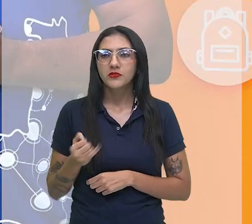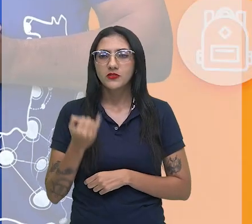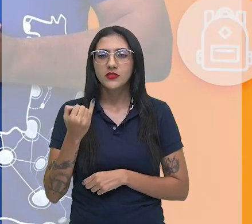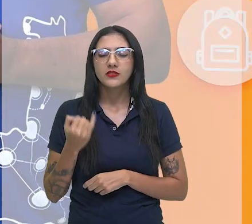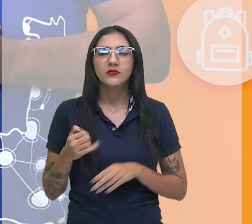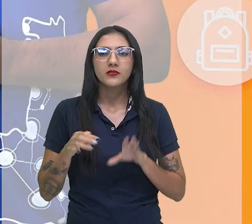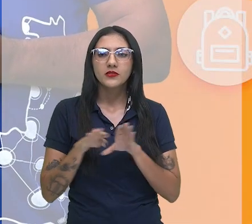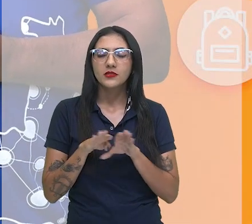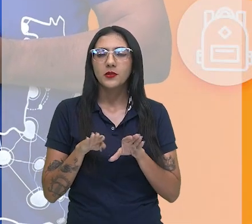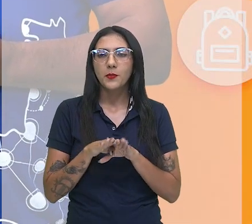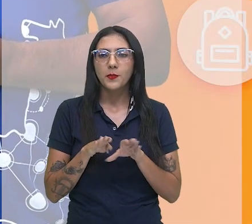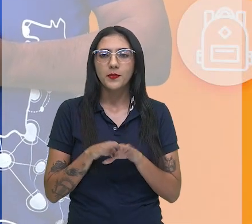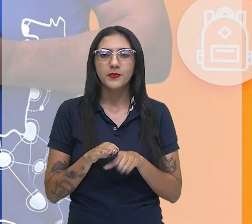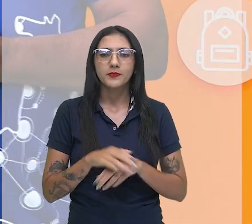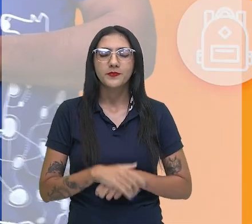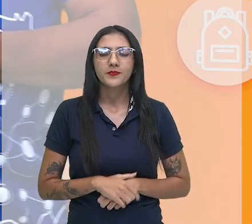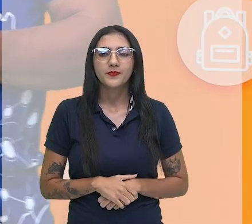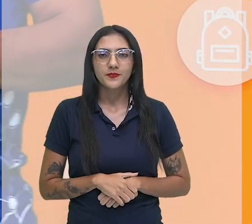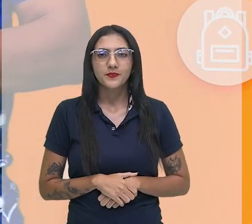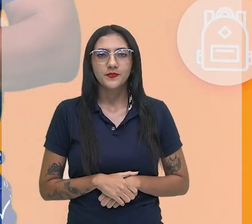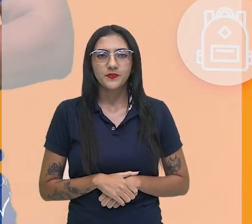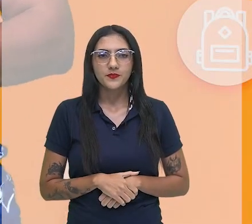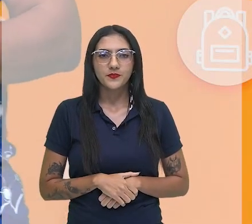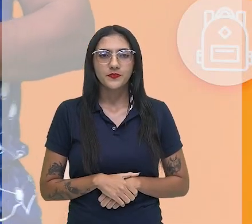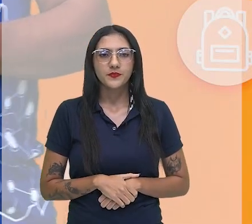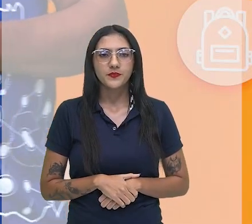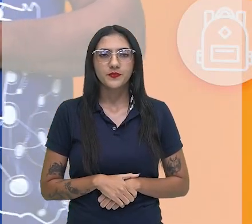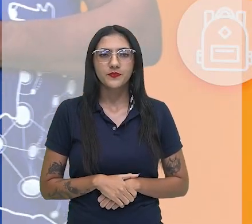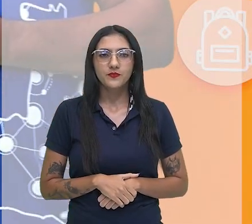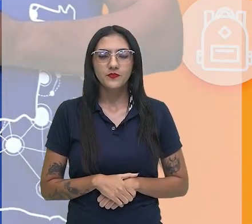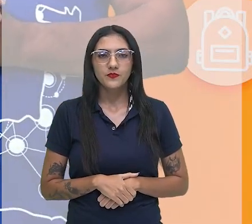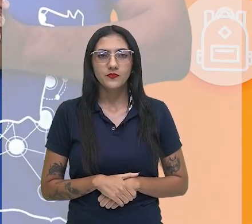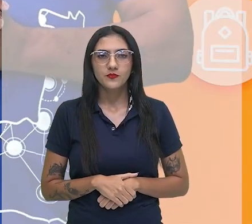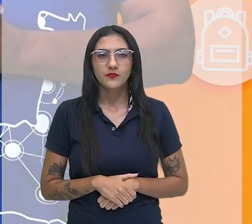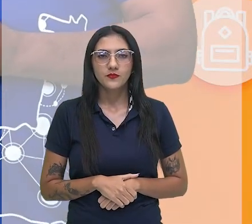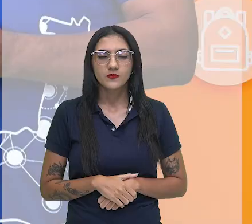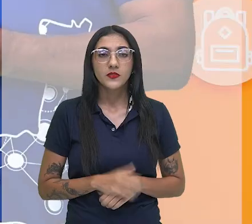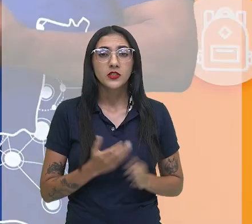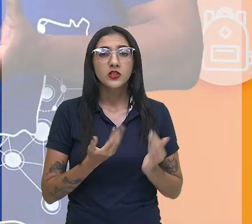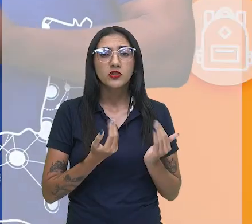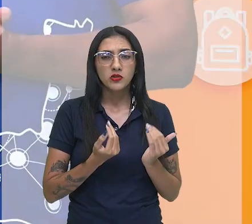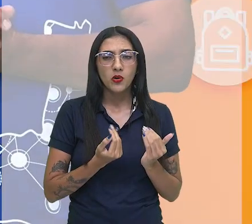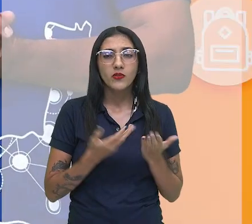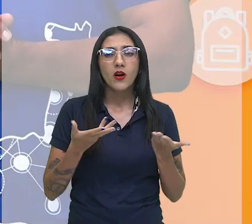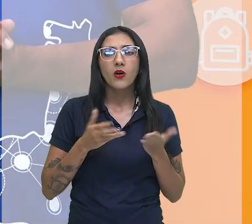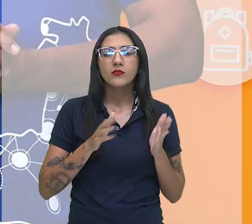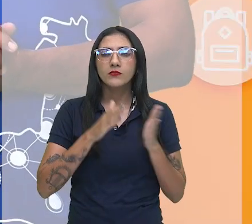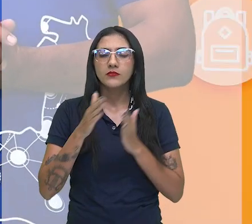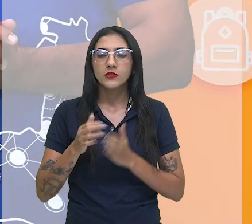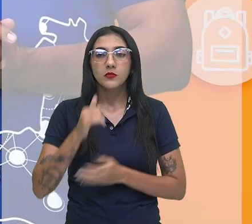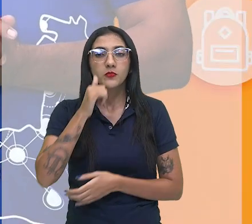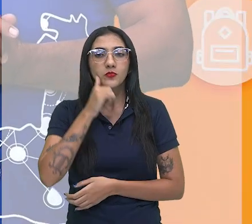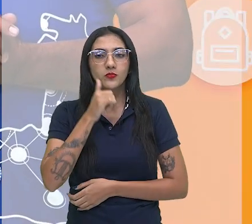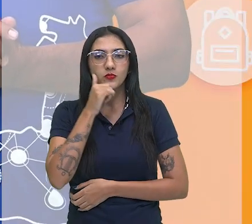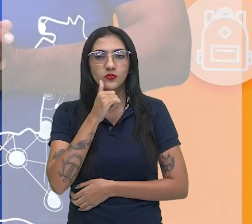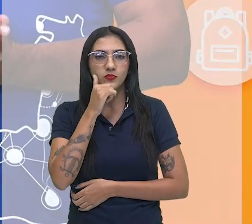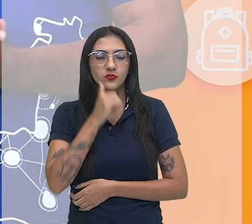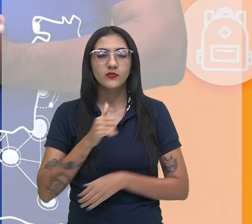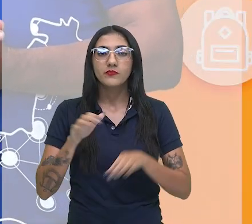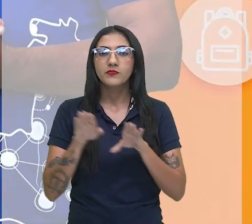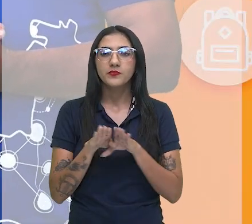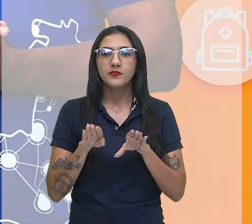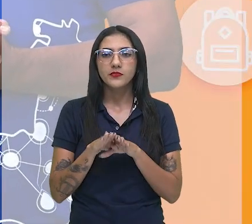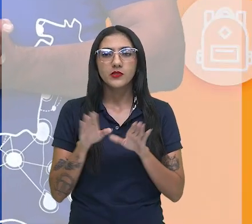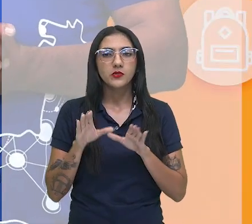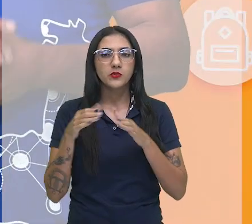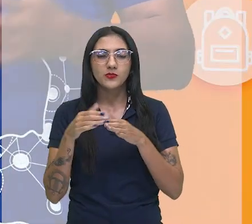uma vida mais digna, né? E a mulher? Nós chamamos os jovens, mas as mulheres também são um grupo, né, que também